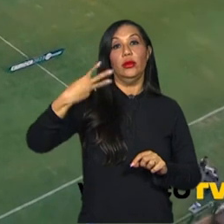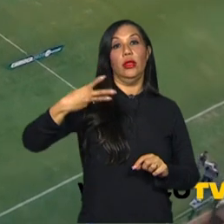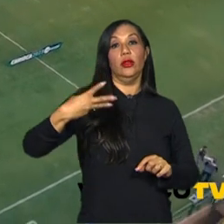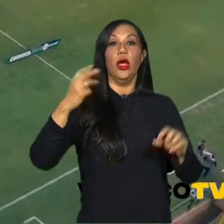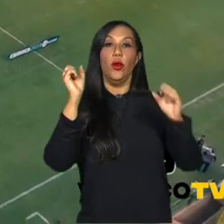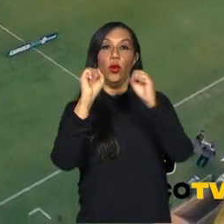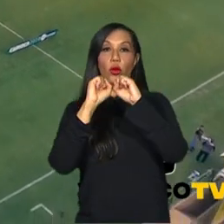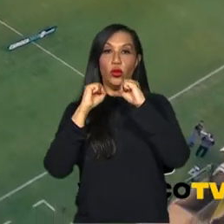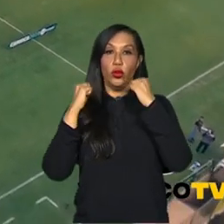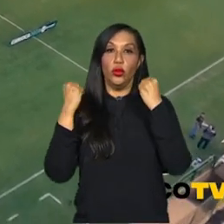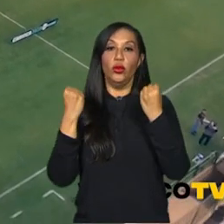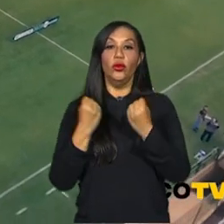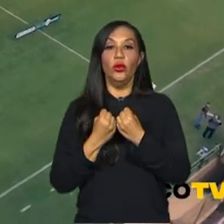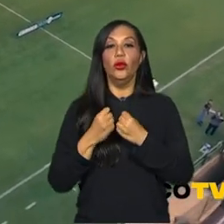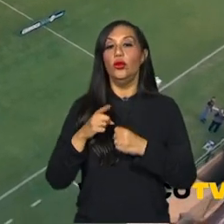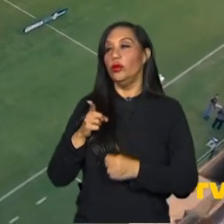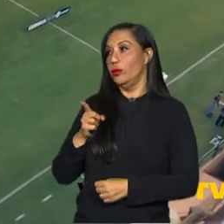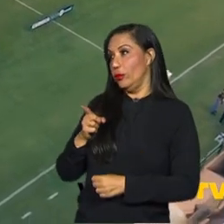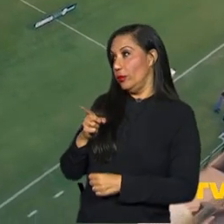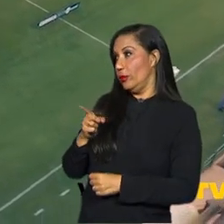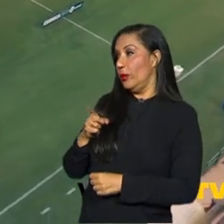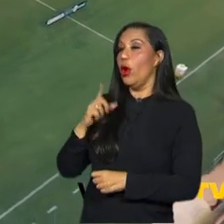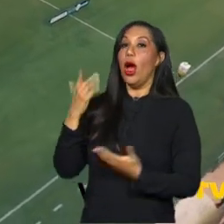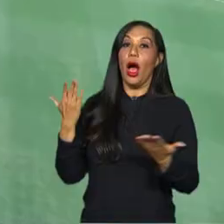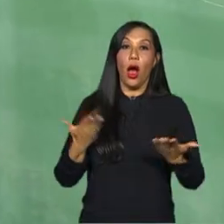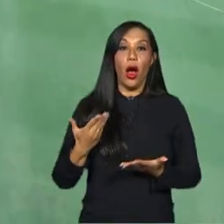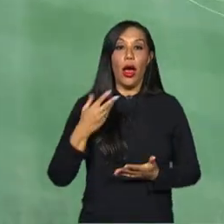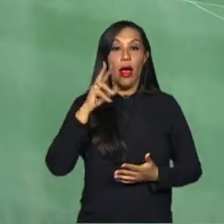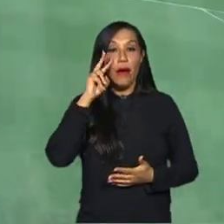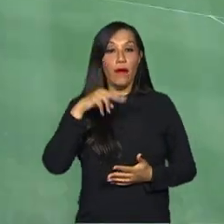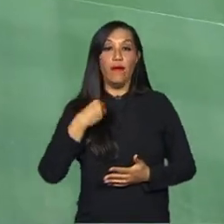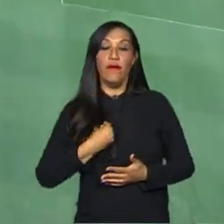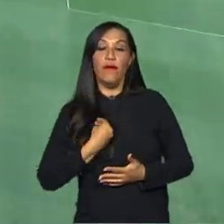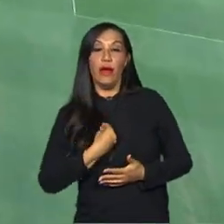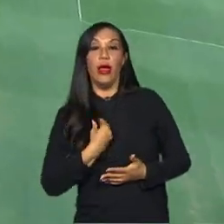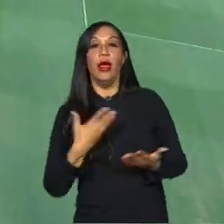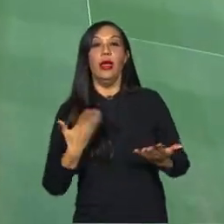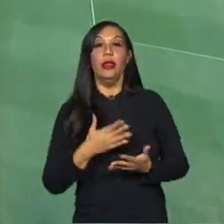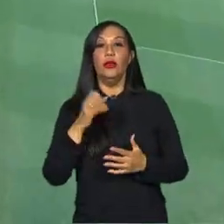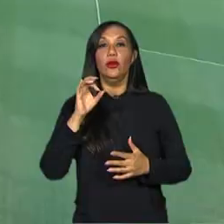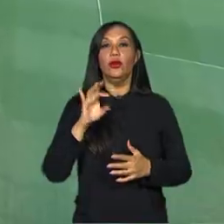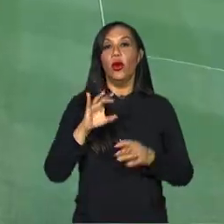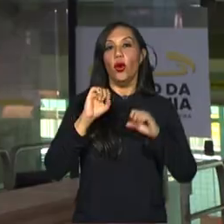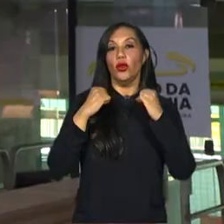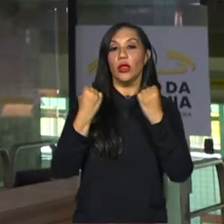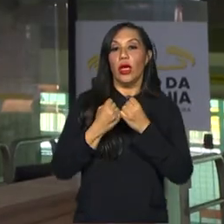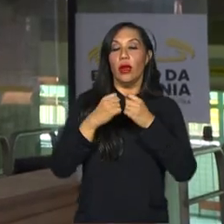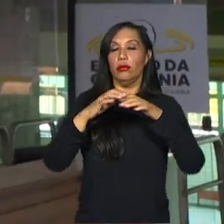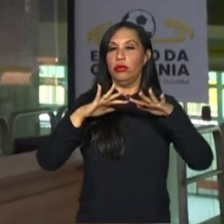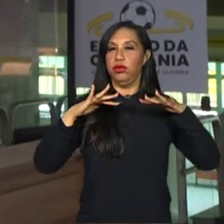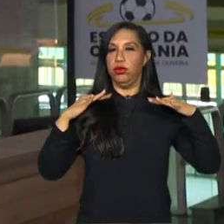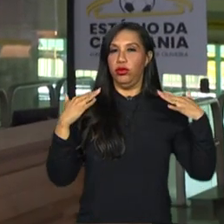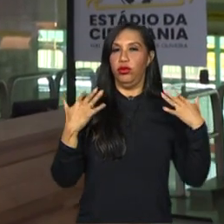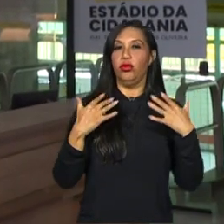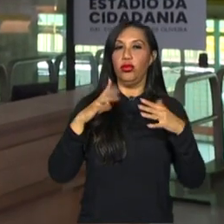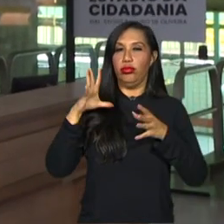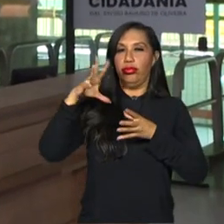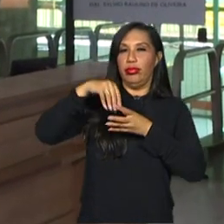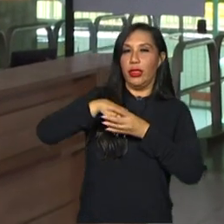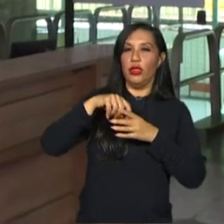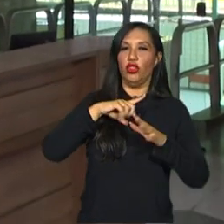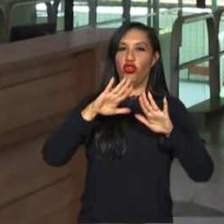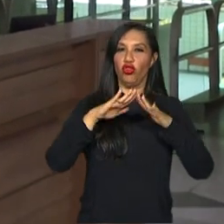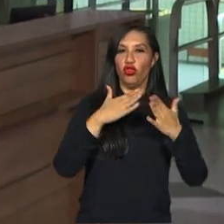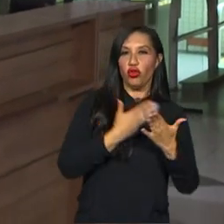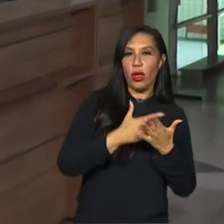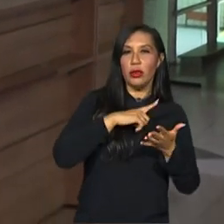terceiro estágio, que é esse que nós estamos vivendo agora. Em que hoje em dia não é nem só um estádio, é um complexo. Ali você tem escolas, você tem